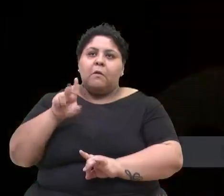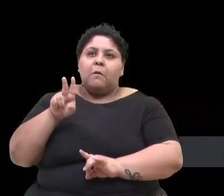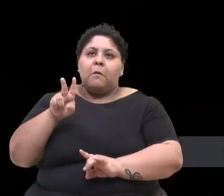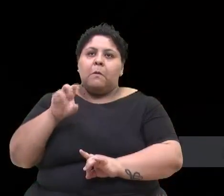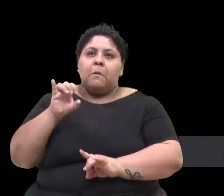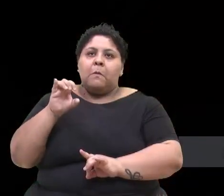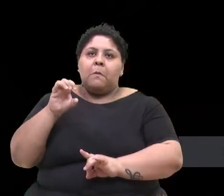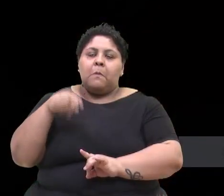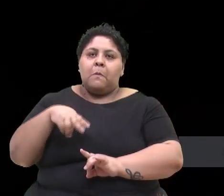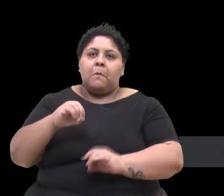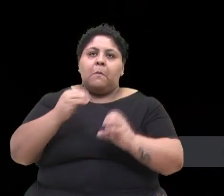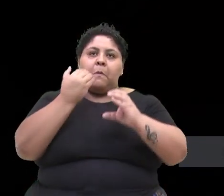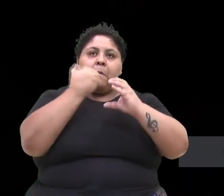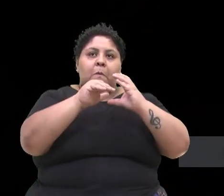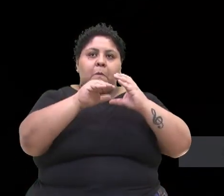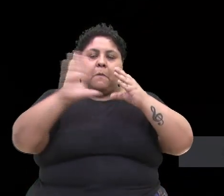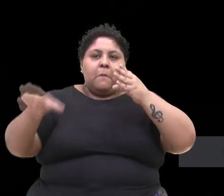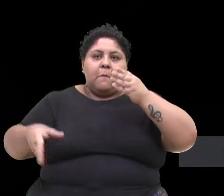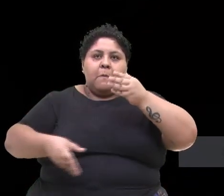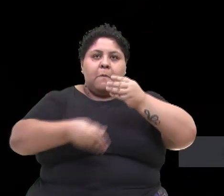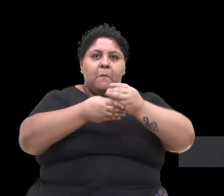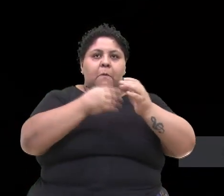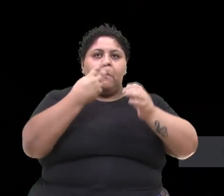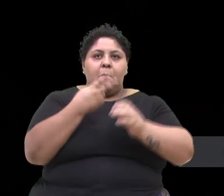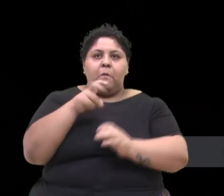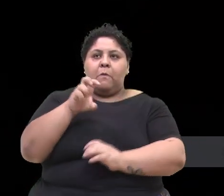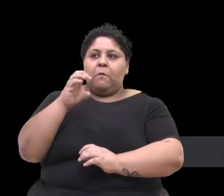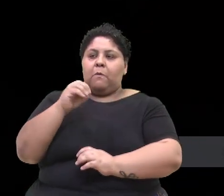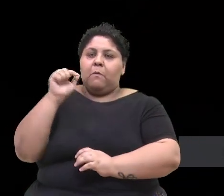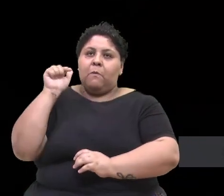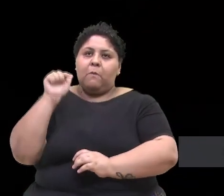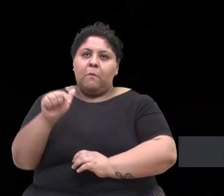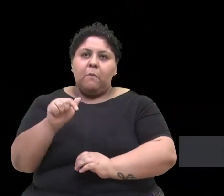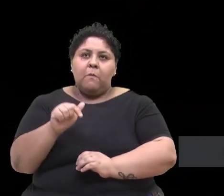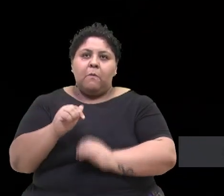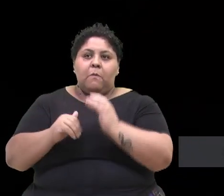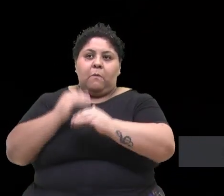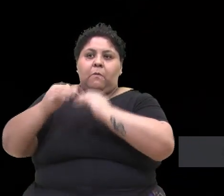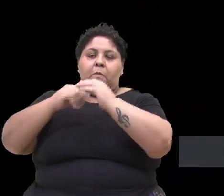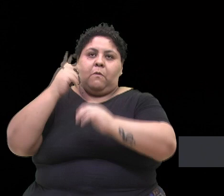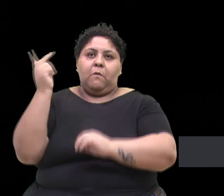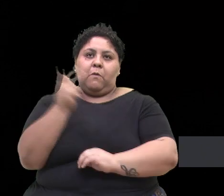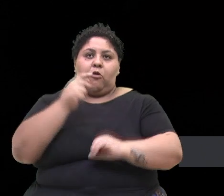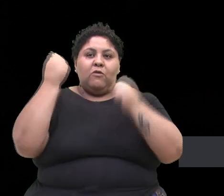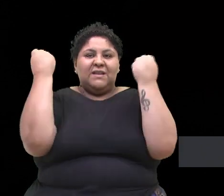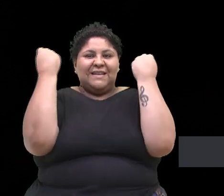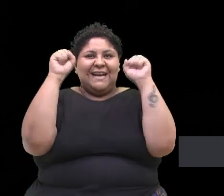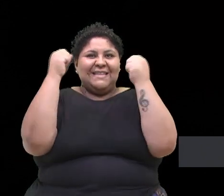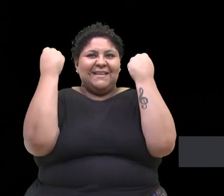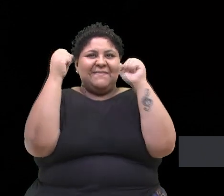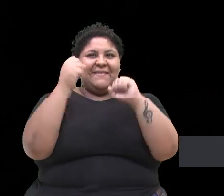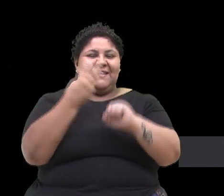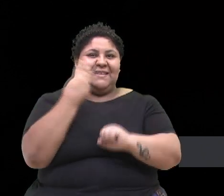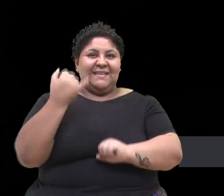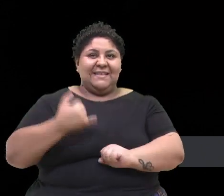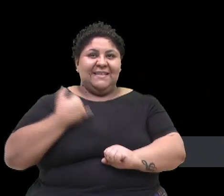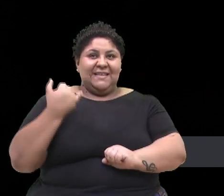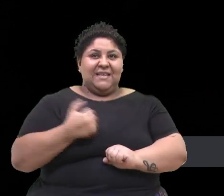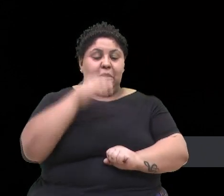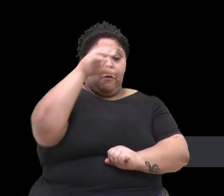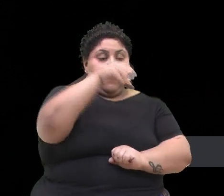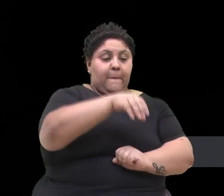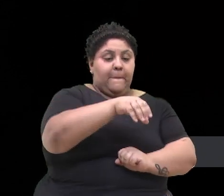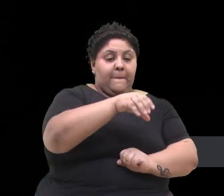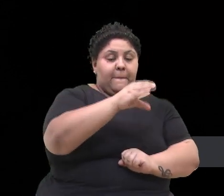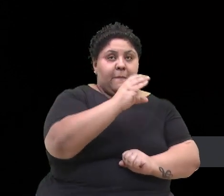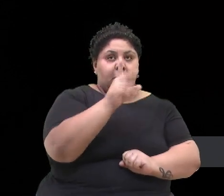emenda parlamentar de 250 mil para a construção de 2 academias da terceira idade, uma no Charqueadas e uma